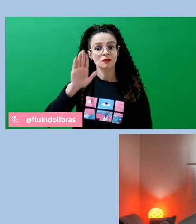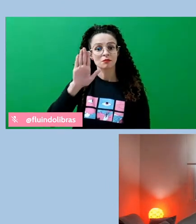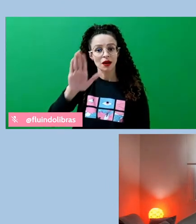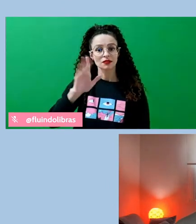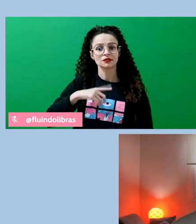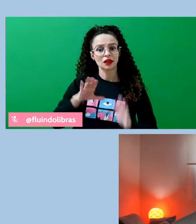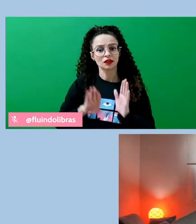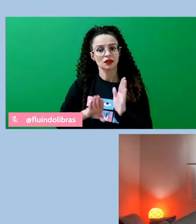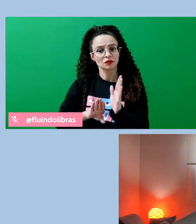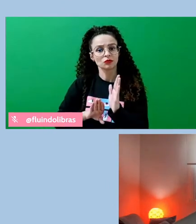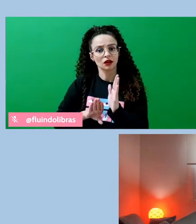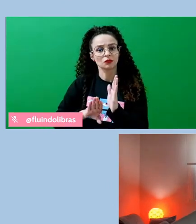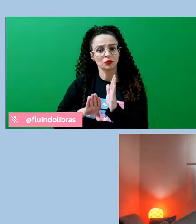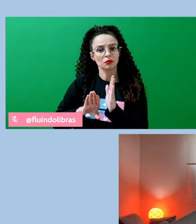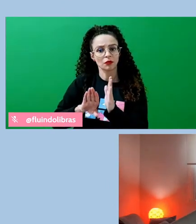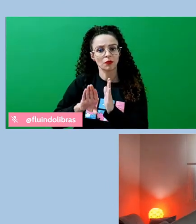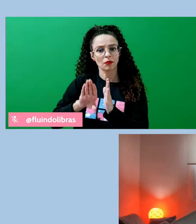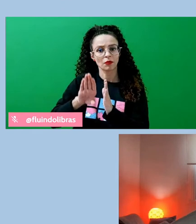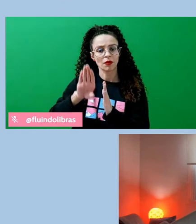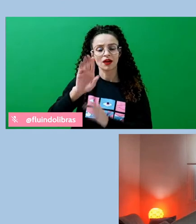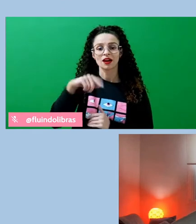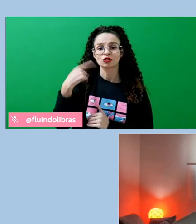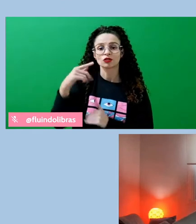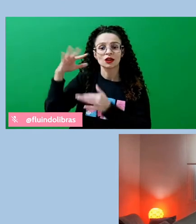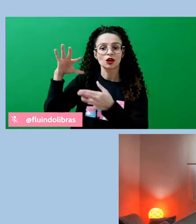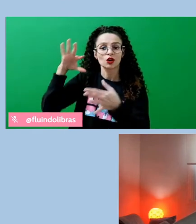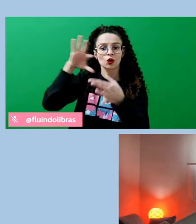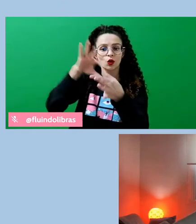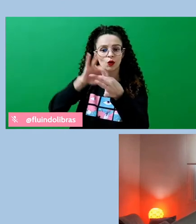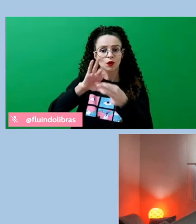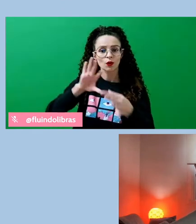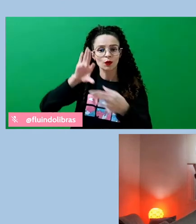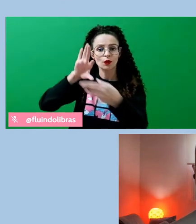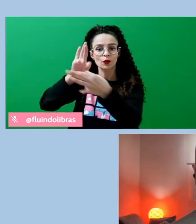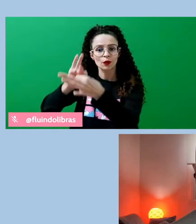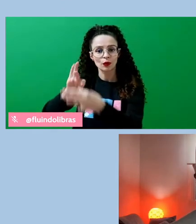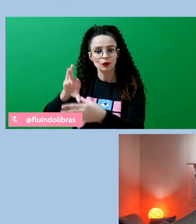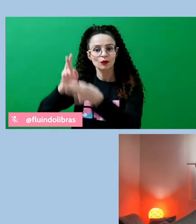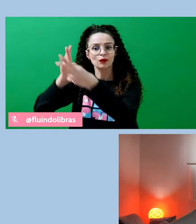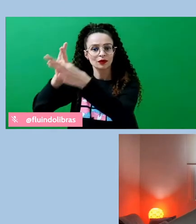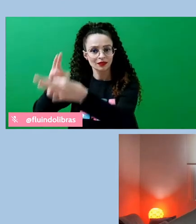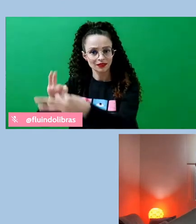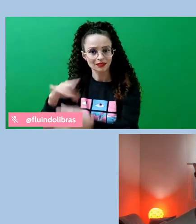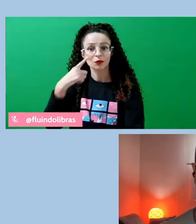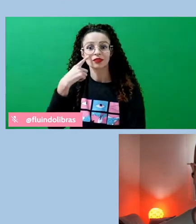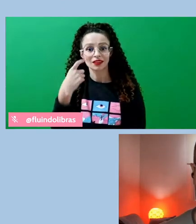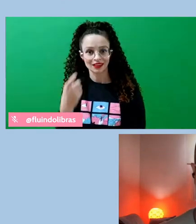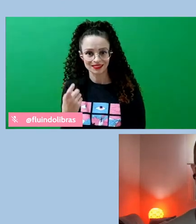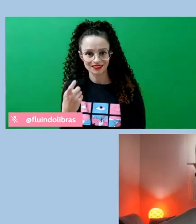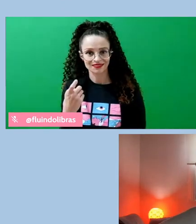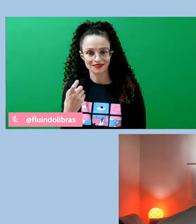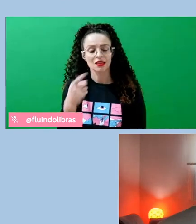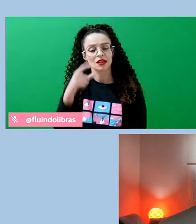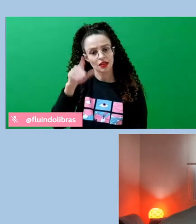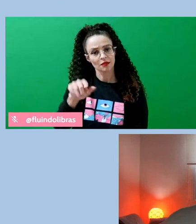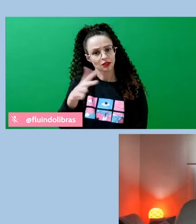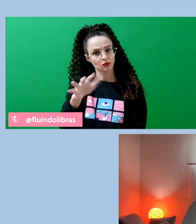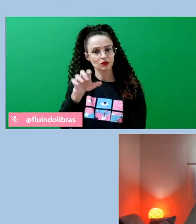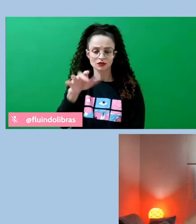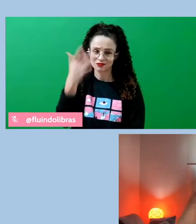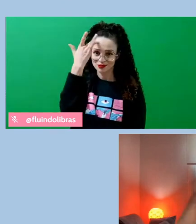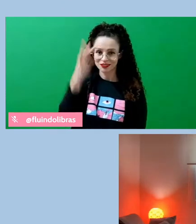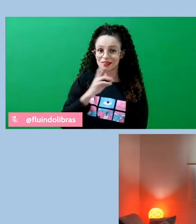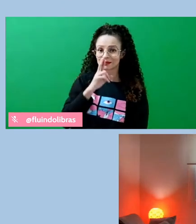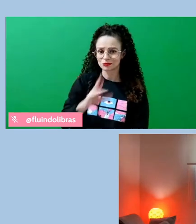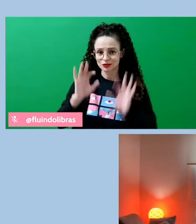progressão que faz com que a nossa conexão seja renovada, né? Essa manutenção progressiva do interesse. Então, é um pouco por aí. Não sei se eu respondi exatamente,